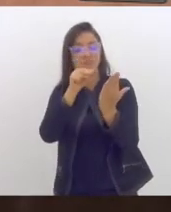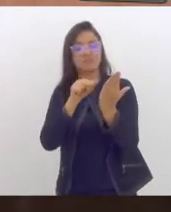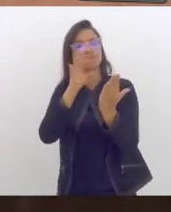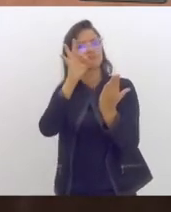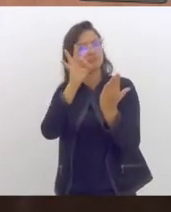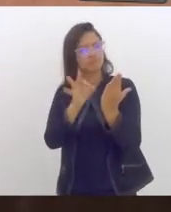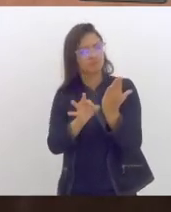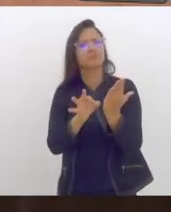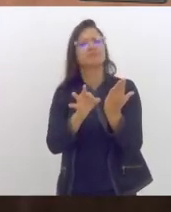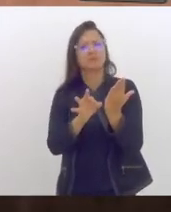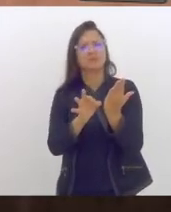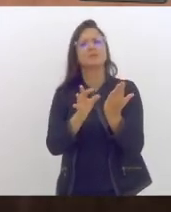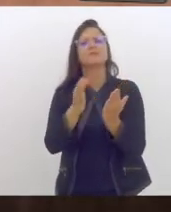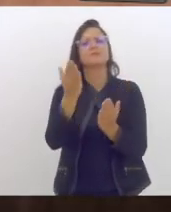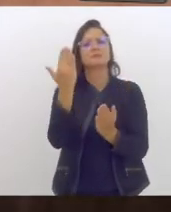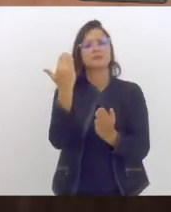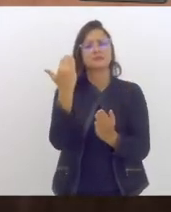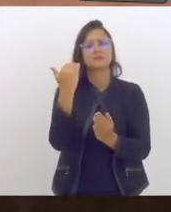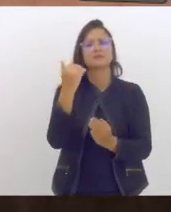o ocorrido na